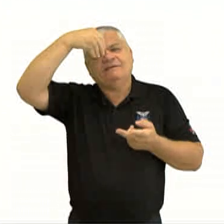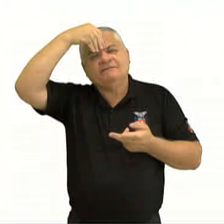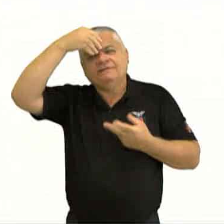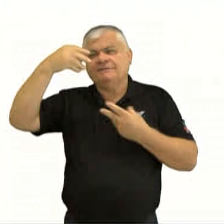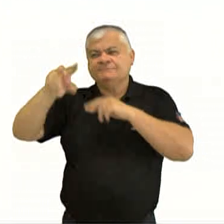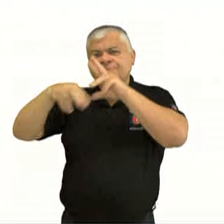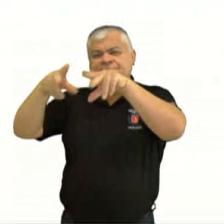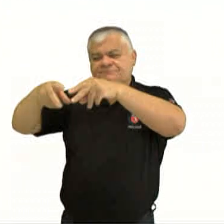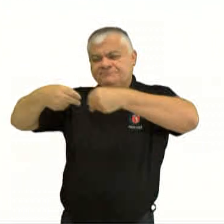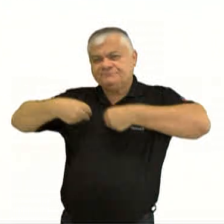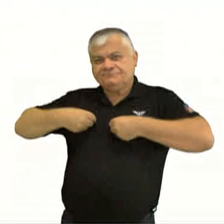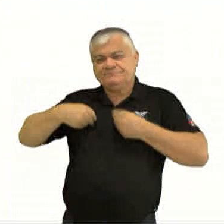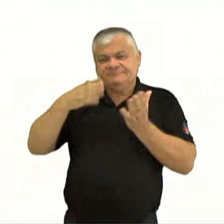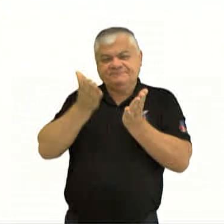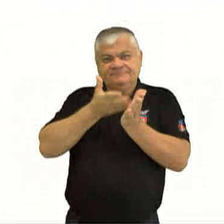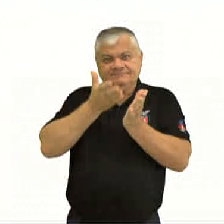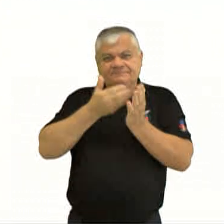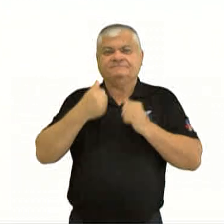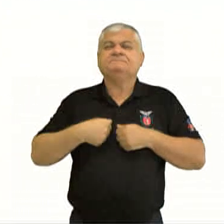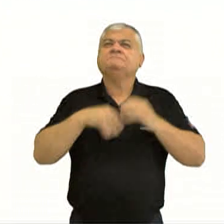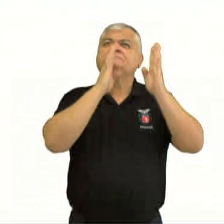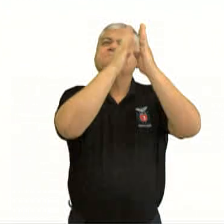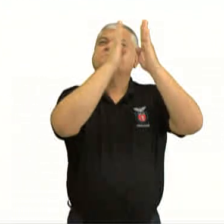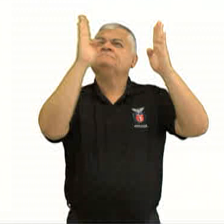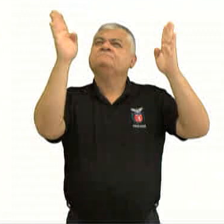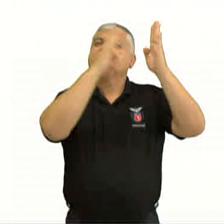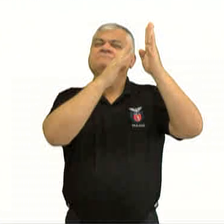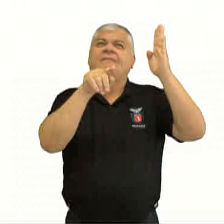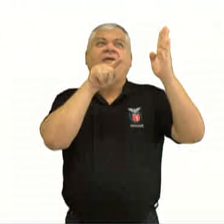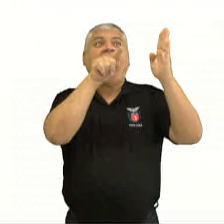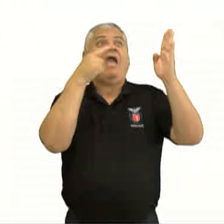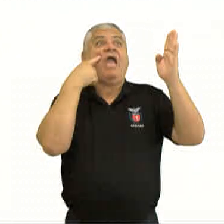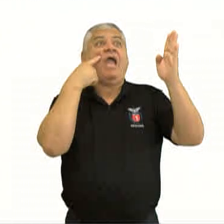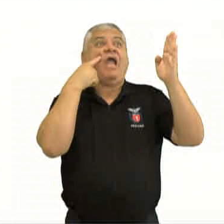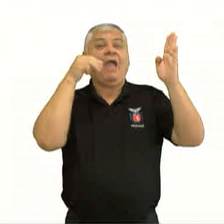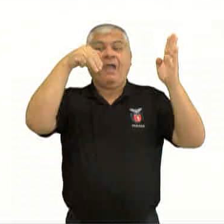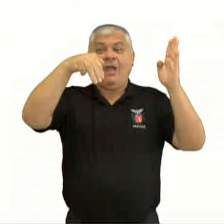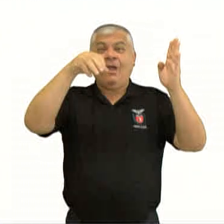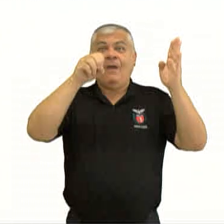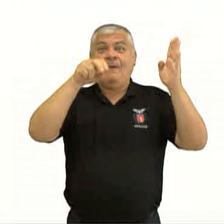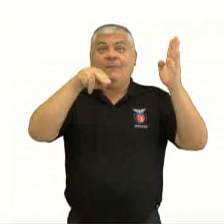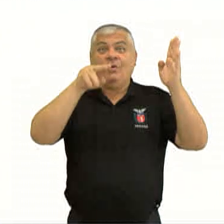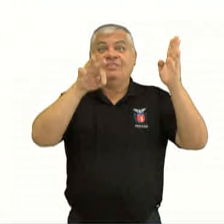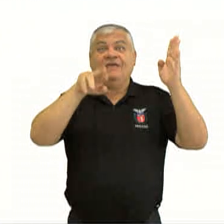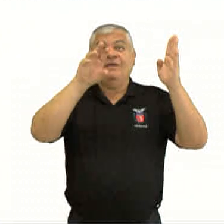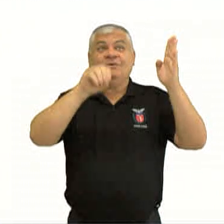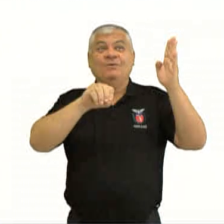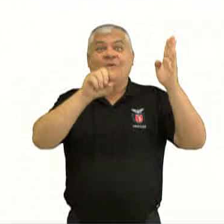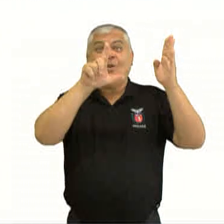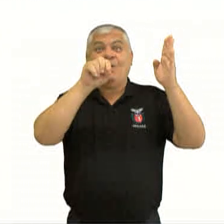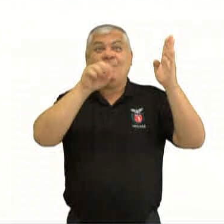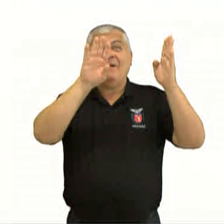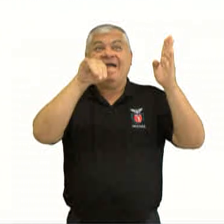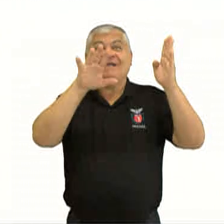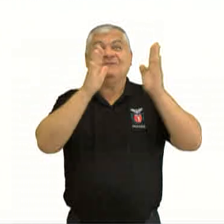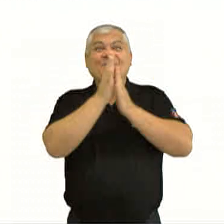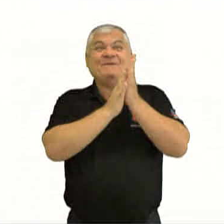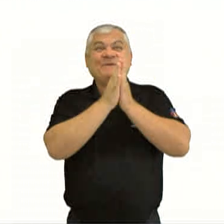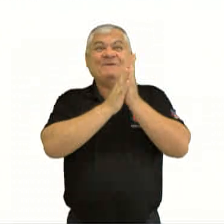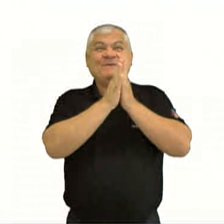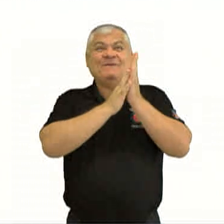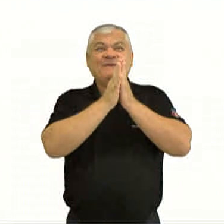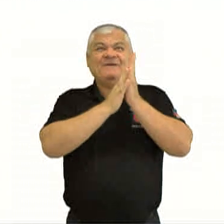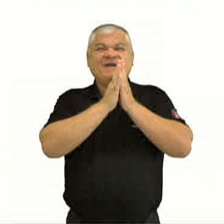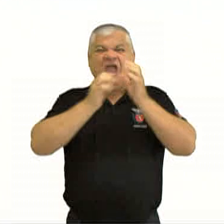No cardápio destas leituras, Monteiro Lobato, As Aventuras de Tarzan, os volumes da Biblioteca das